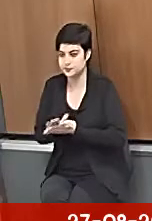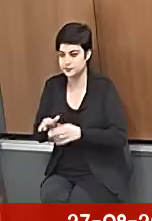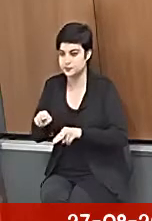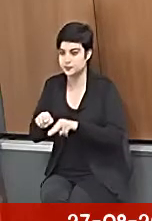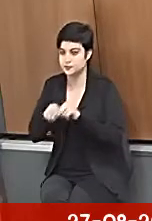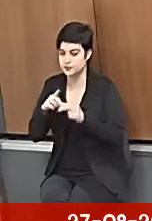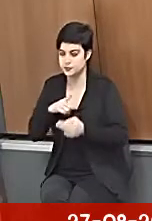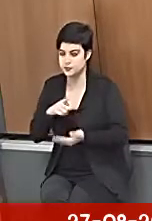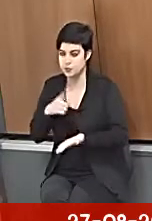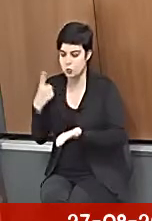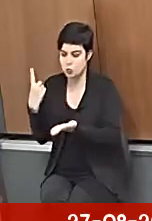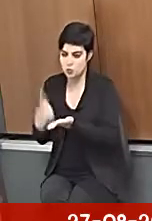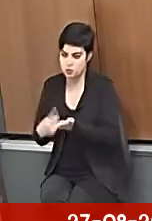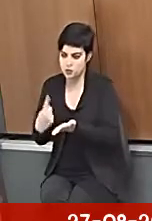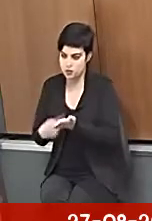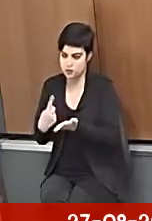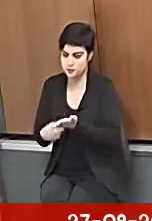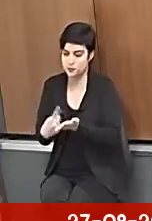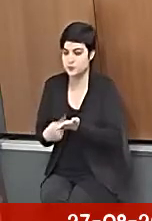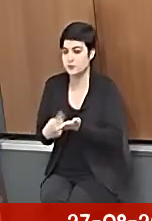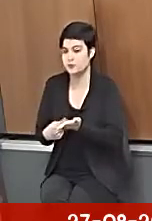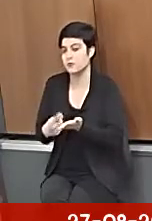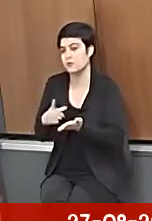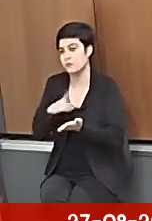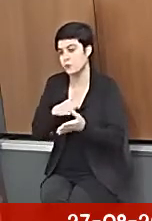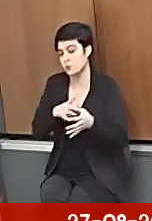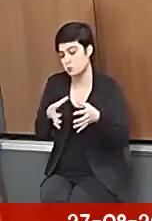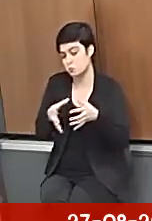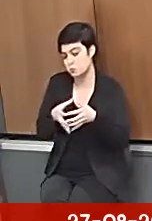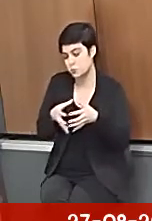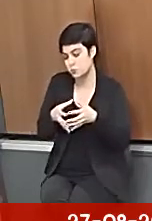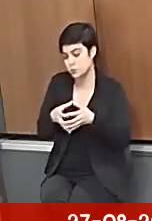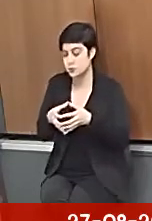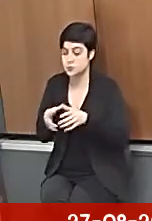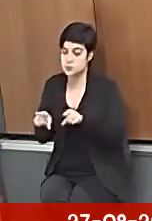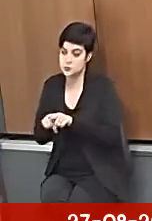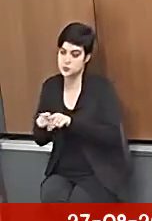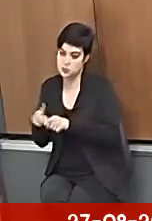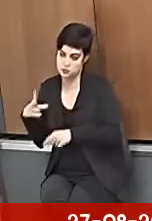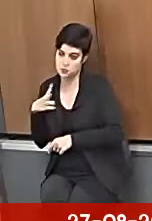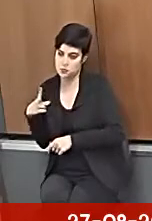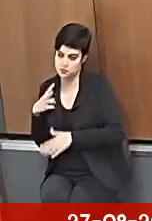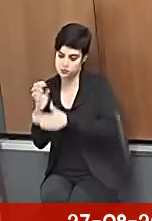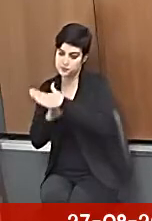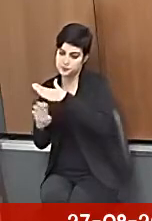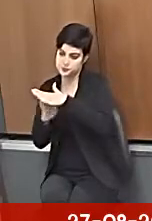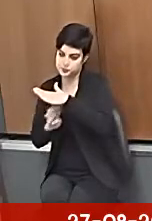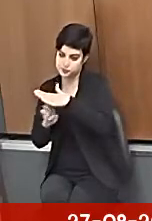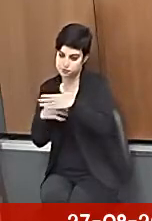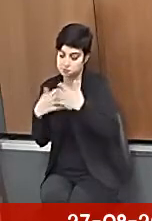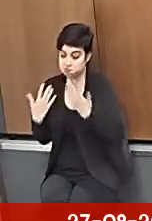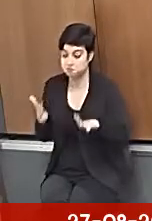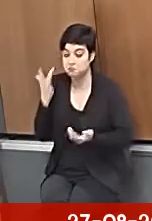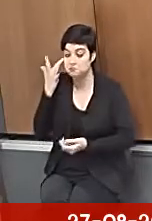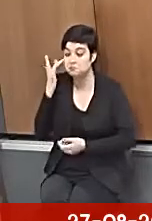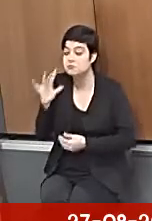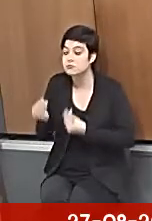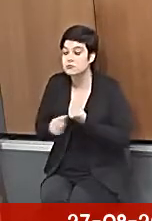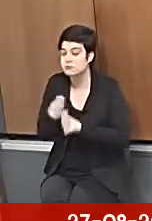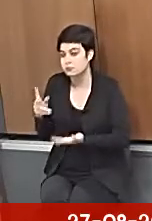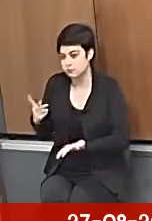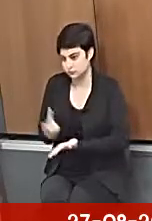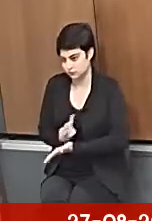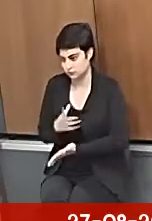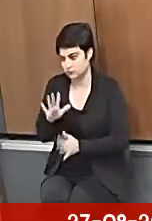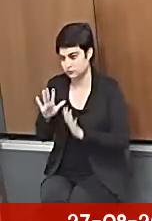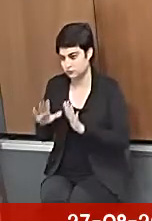privada e ela tem que ser paga quem pôs o dinheiro a mais buscou no bbb 10 esse é um modelo que se praticou